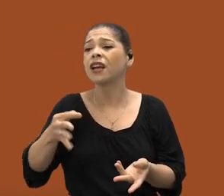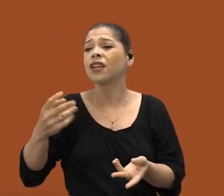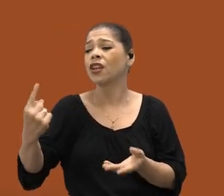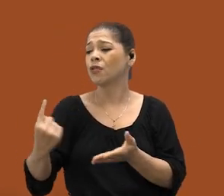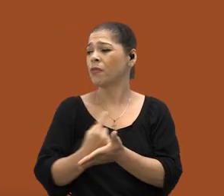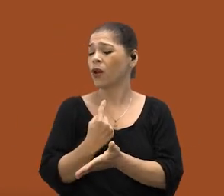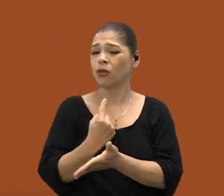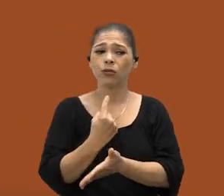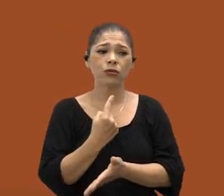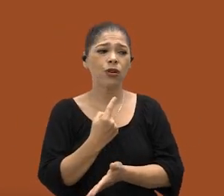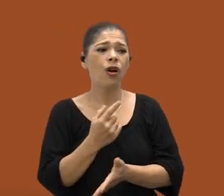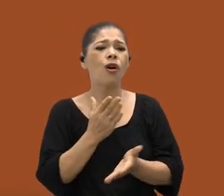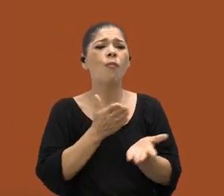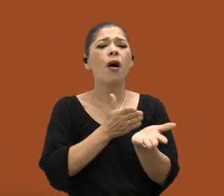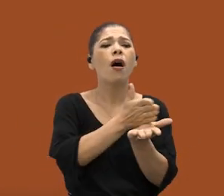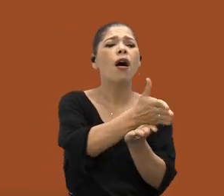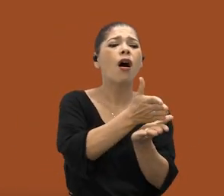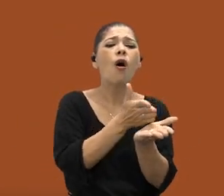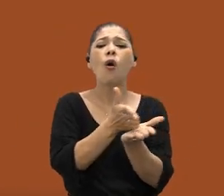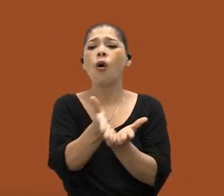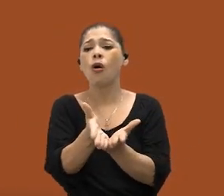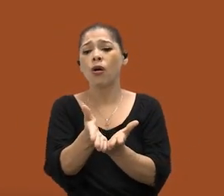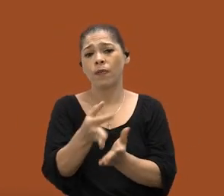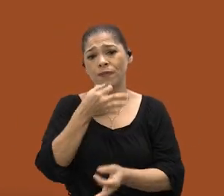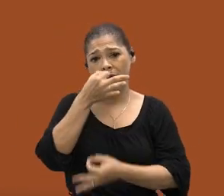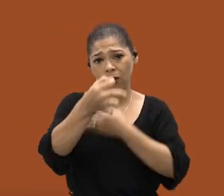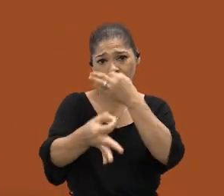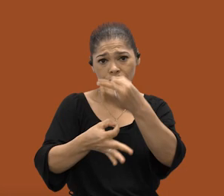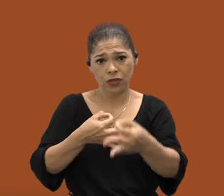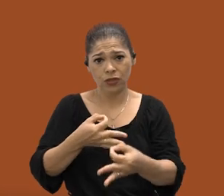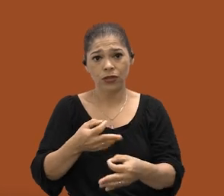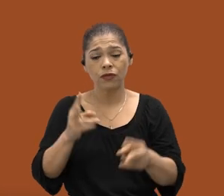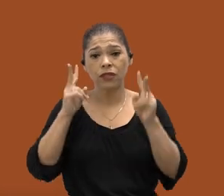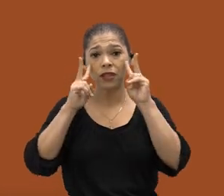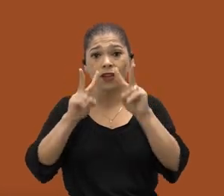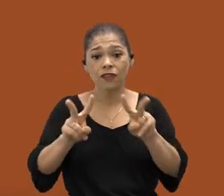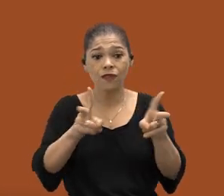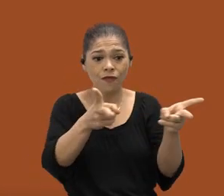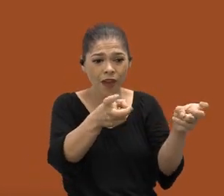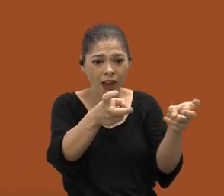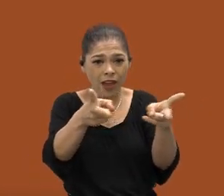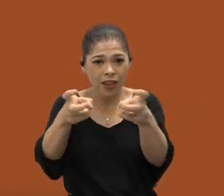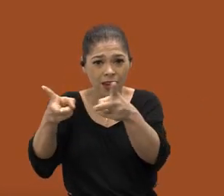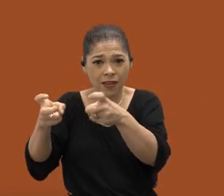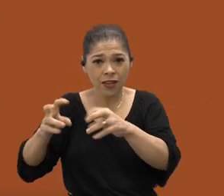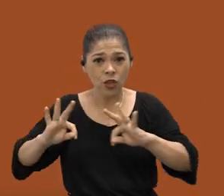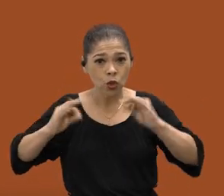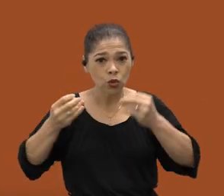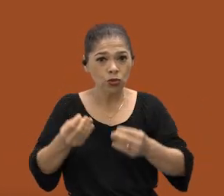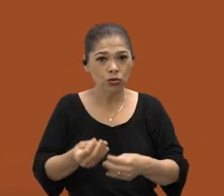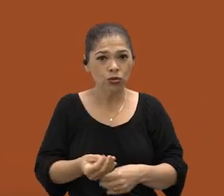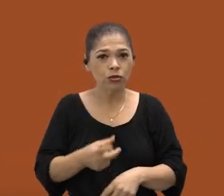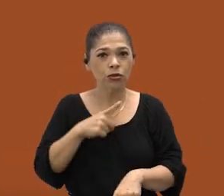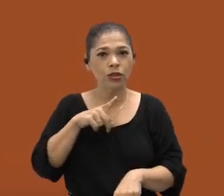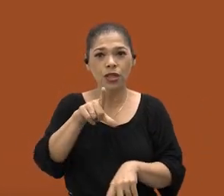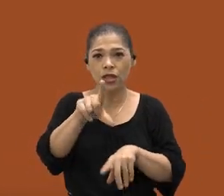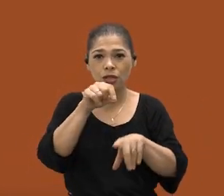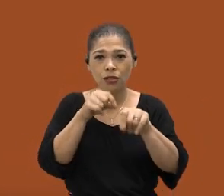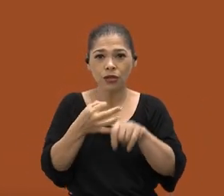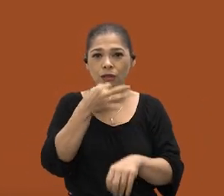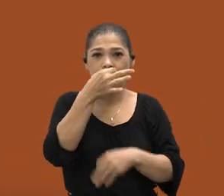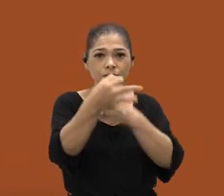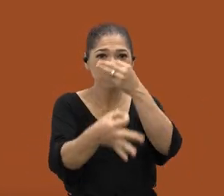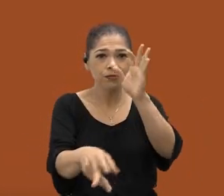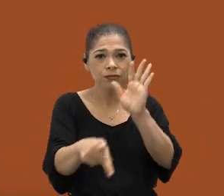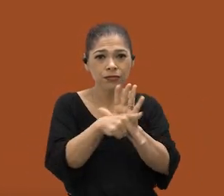perguntam a mesma profissão falando que ele deve ir eu fiz Olha eu sugiro que vocês vejam todos os lados e aquele por exemplo como como Kaká verá que traz